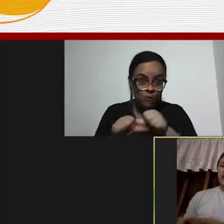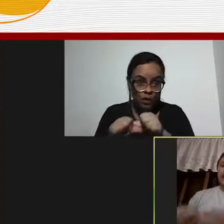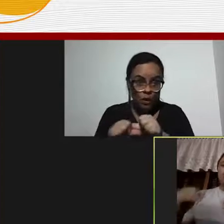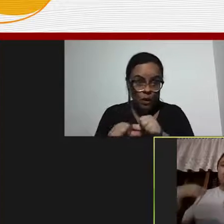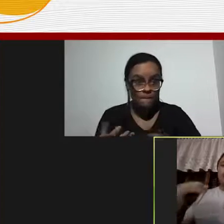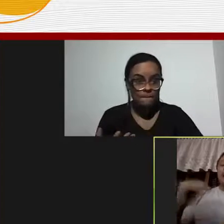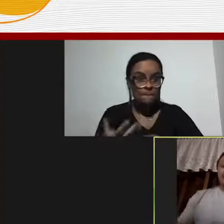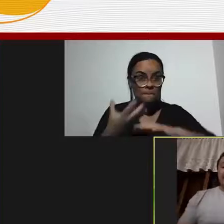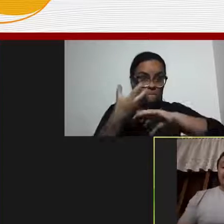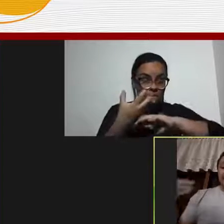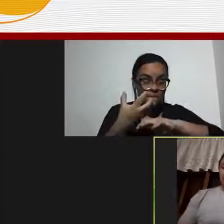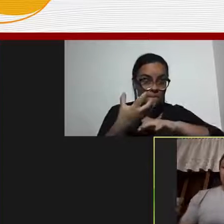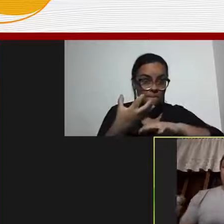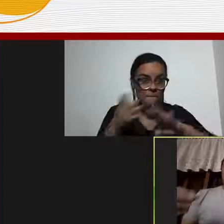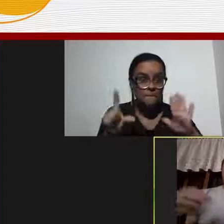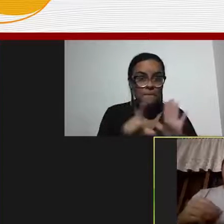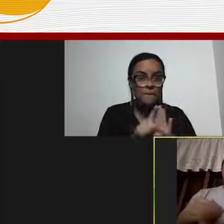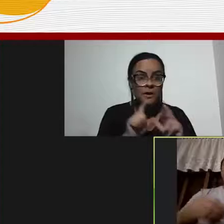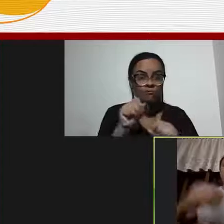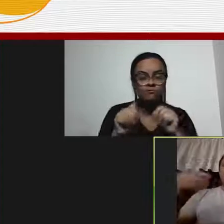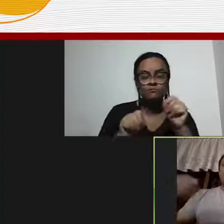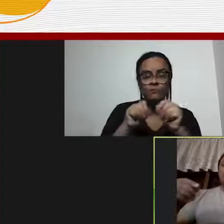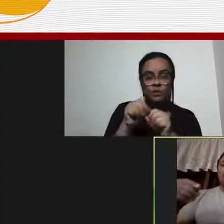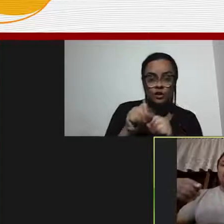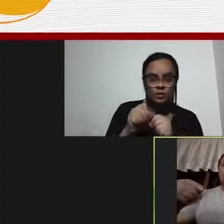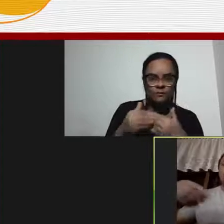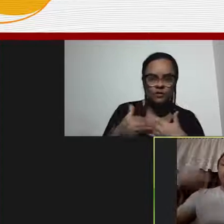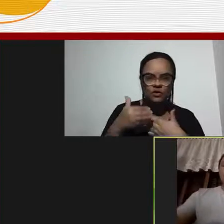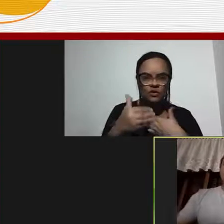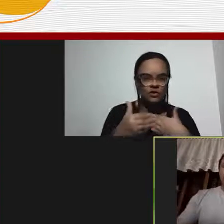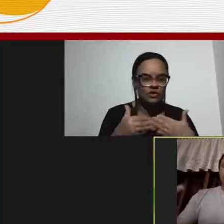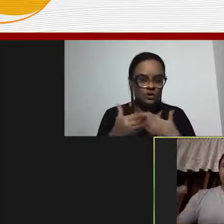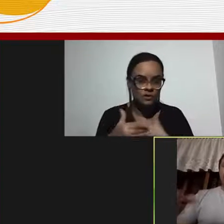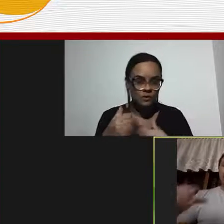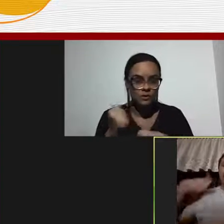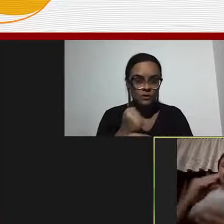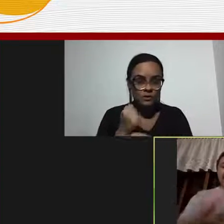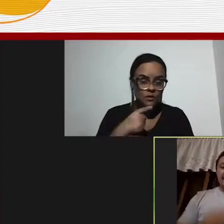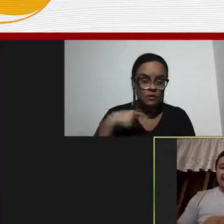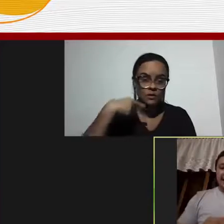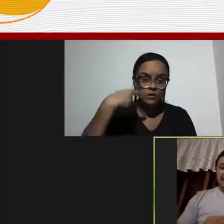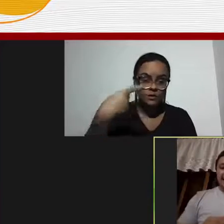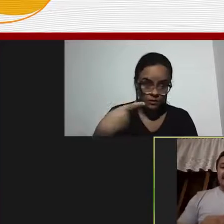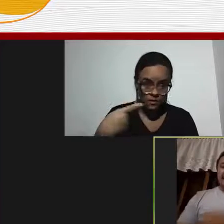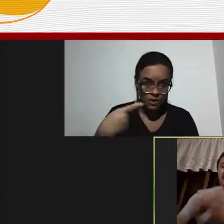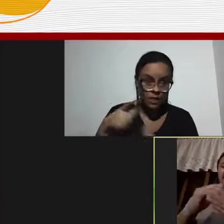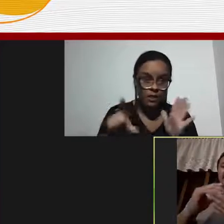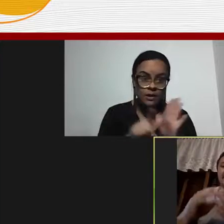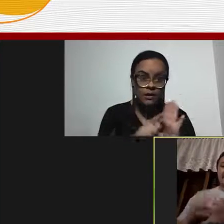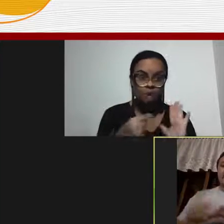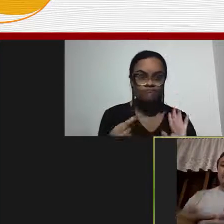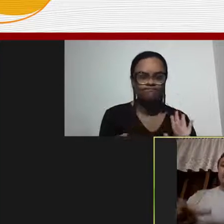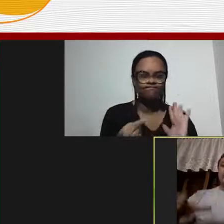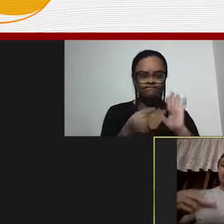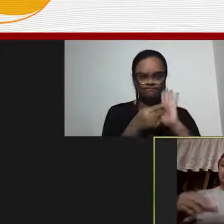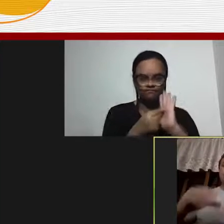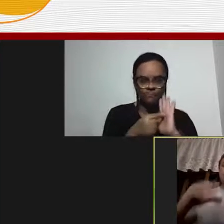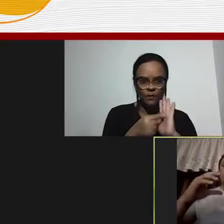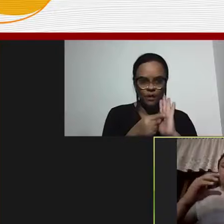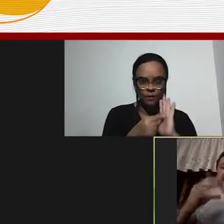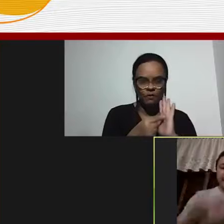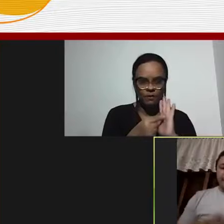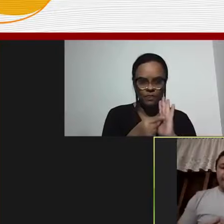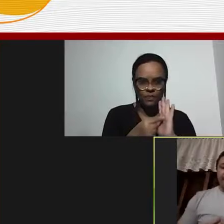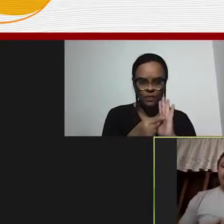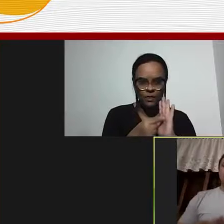né, uma lei que, a partir do ano que vem, se essa lei não